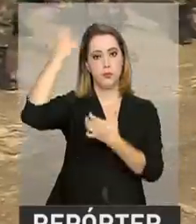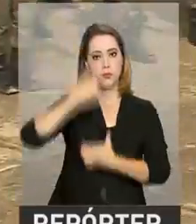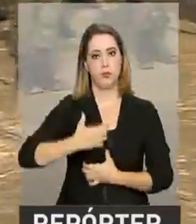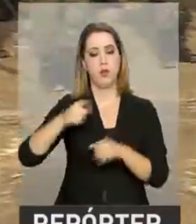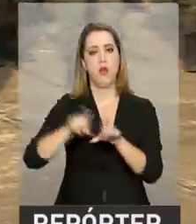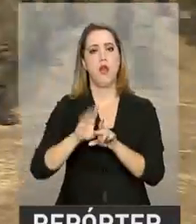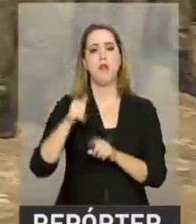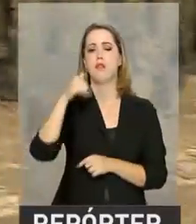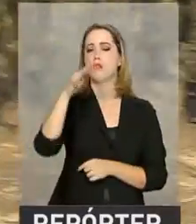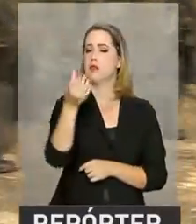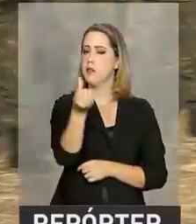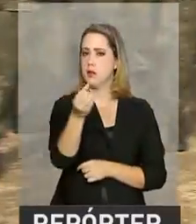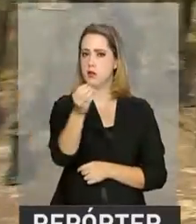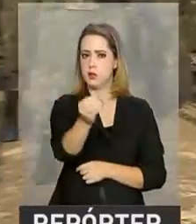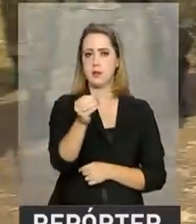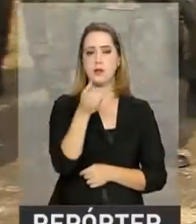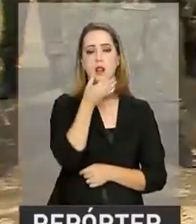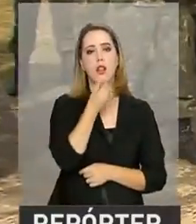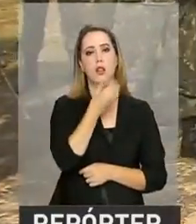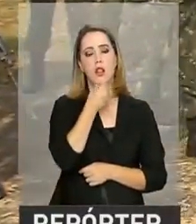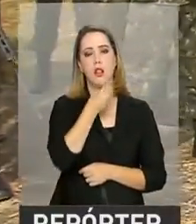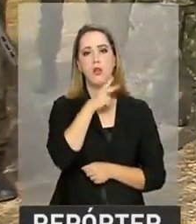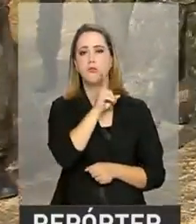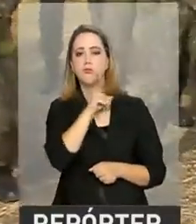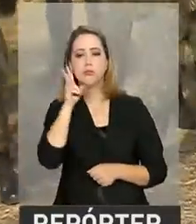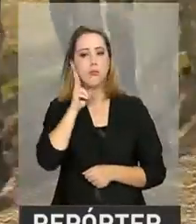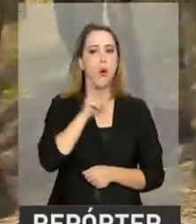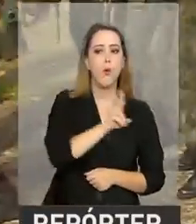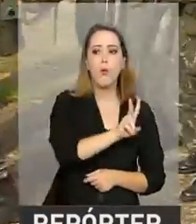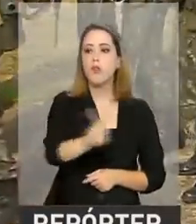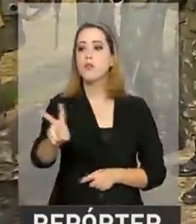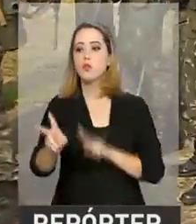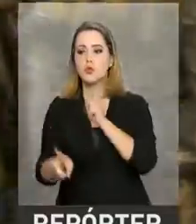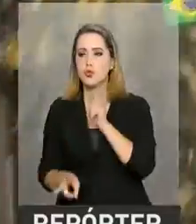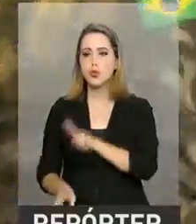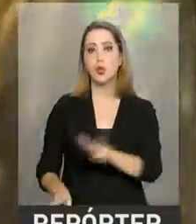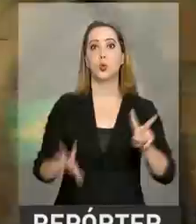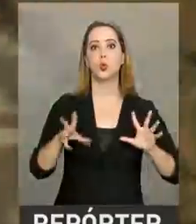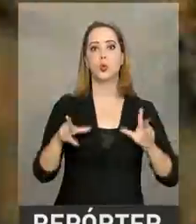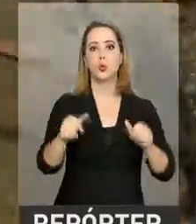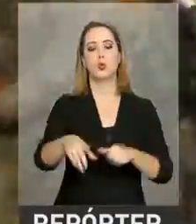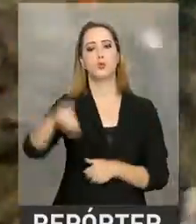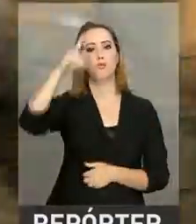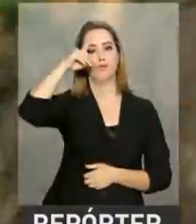com cerca de 60 homens fazendo patrulhamento da região dia e noite.